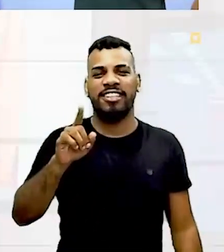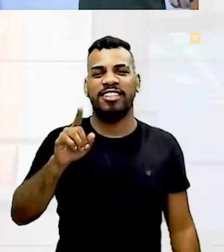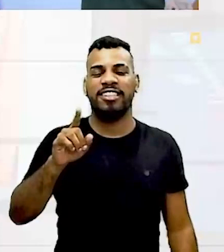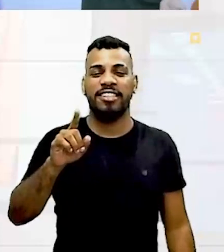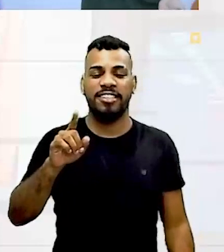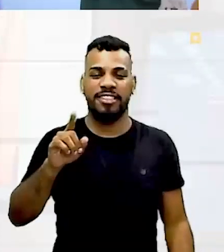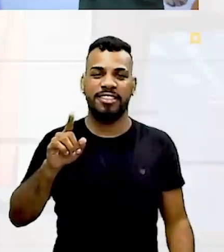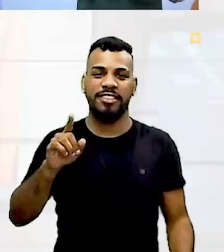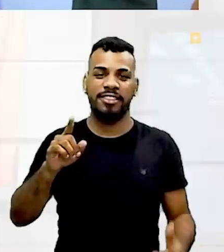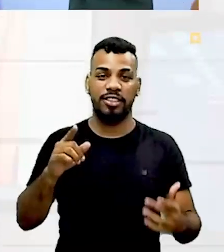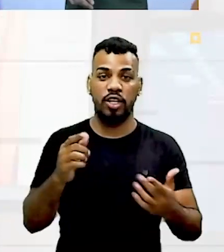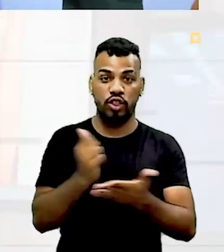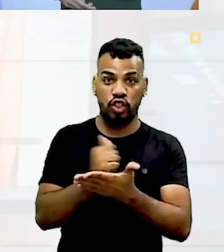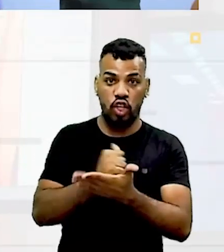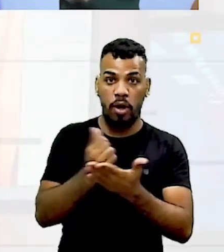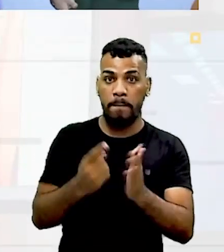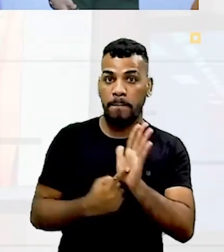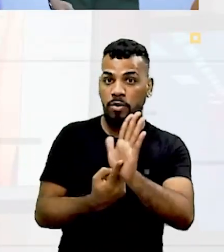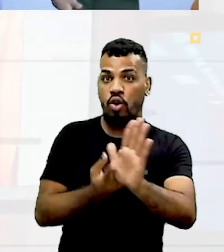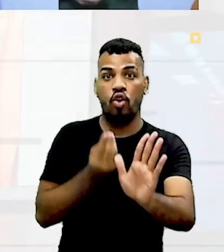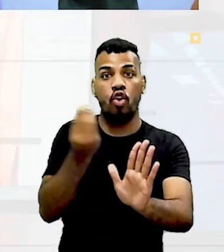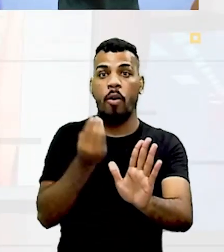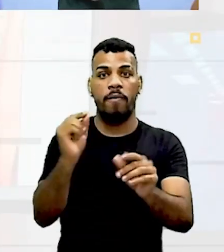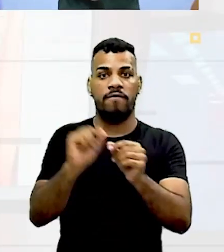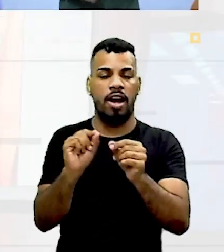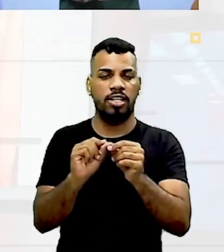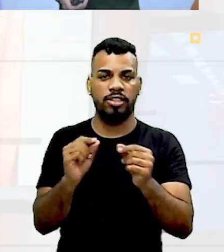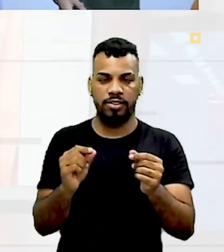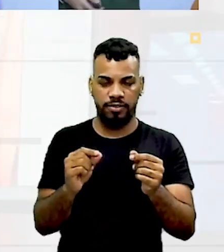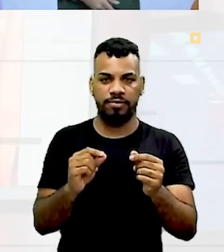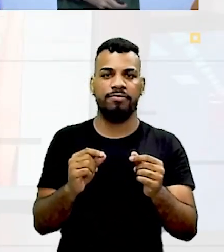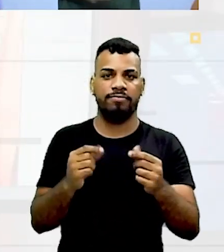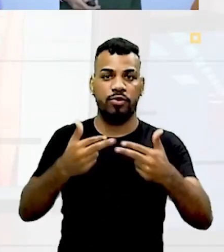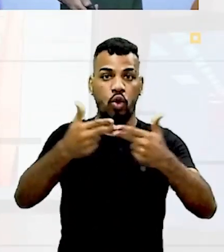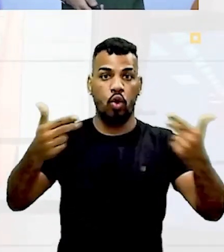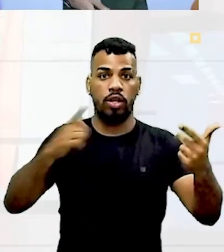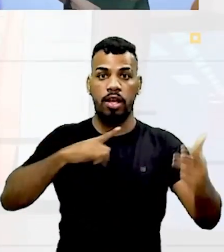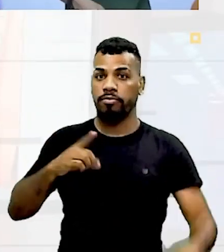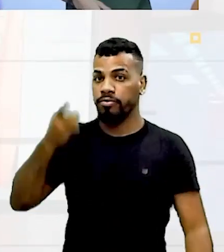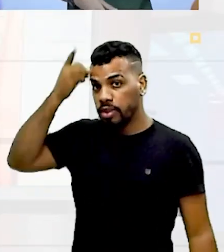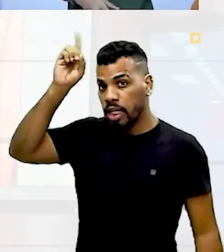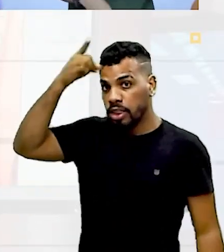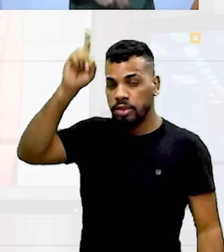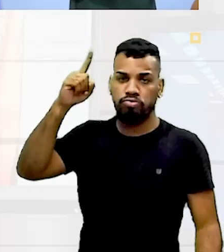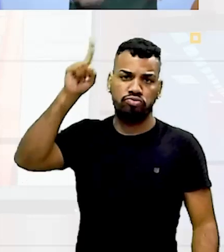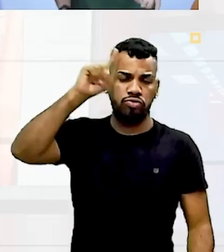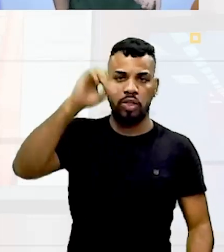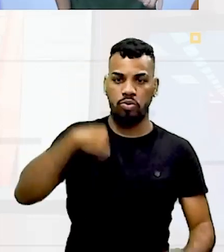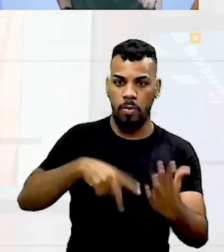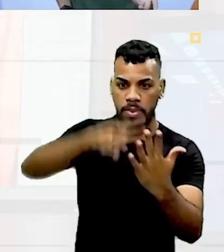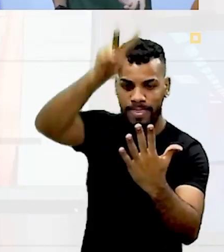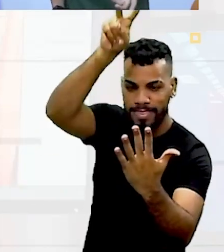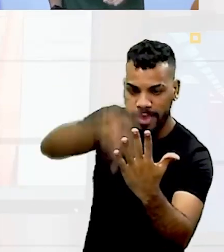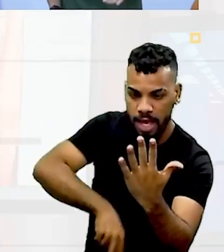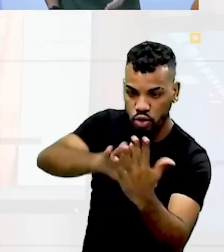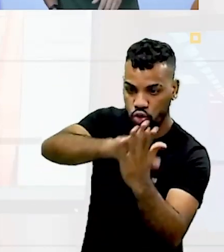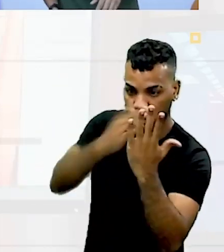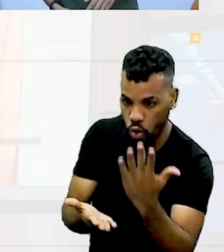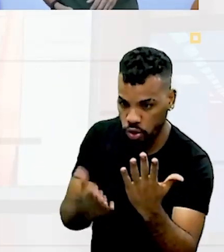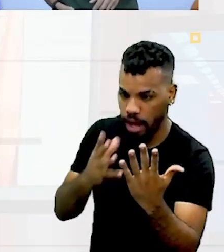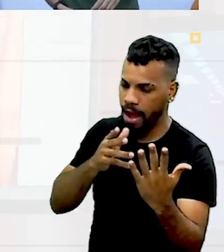além de focar em jogos, mostrar como você pode aplicar ele em coisas do dia a dia. Eu não cheguei a ler